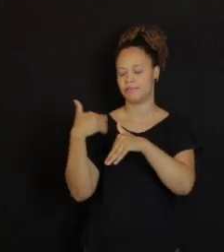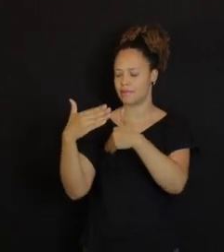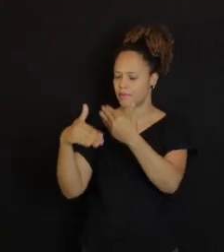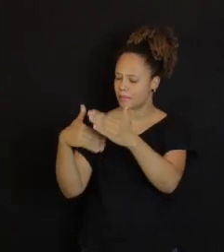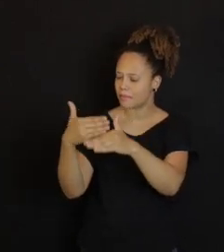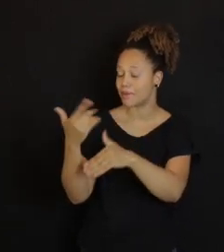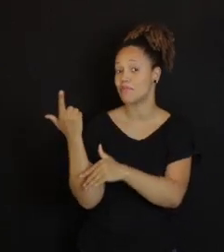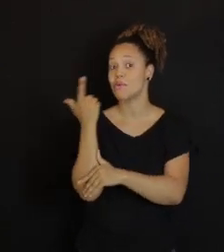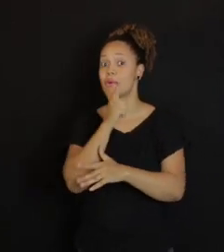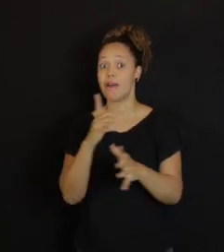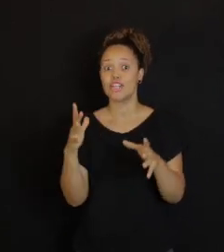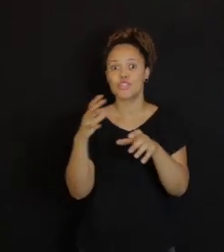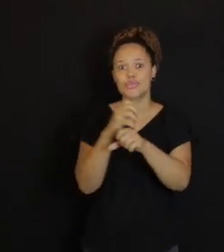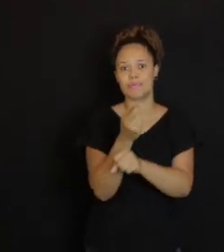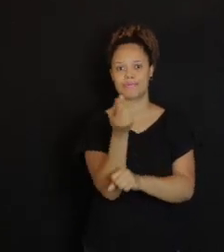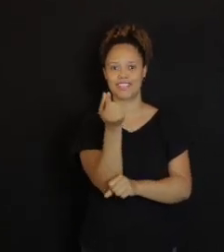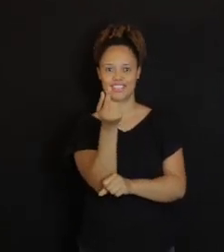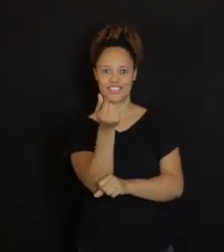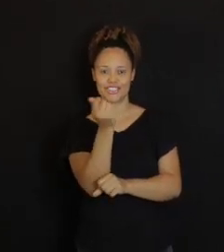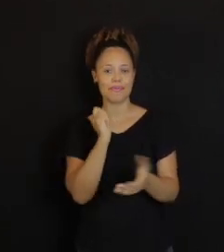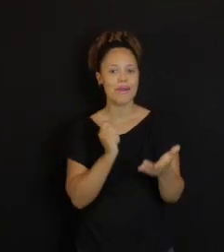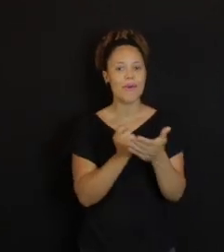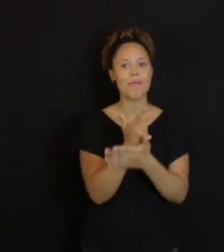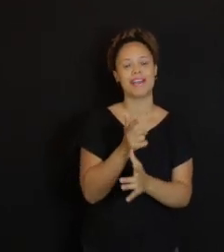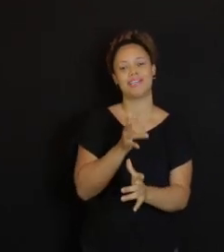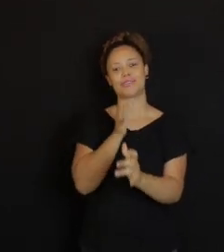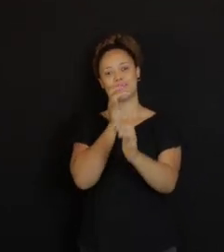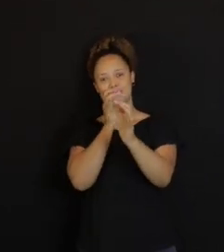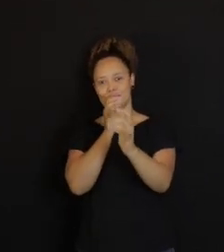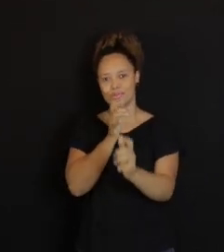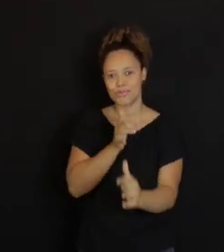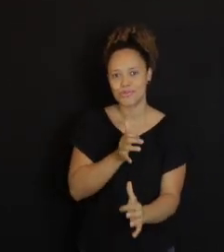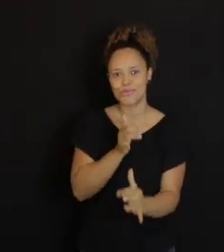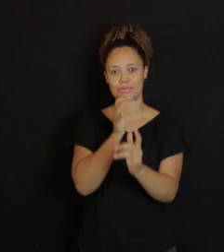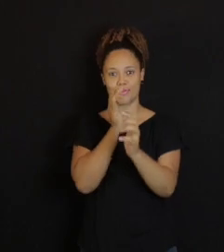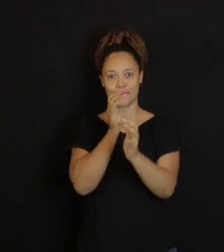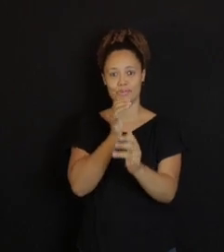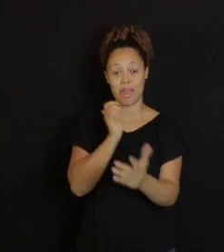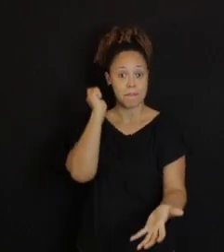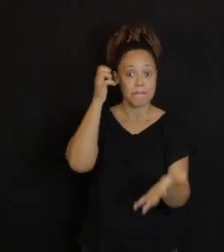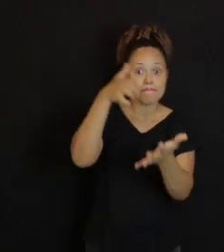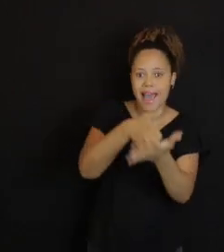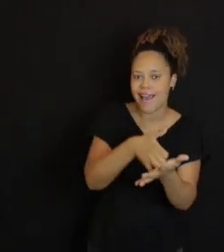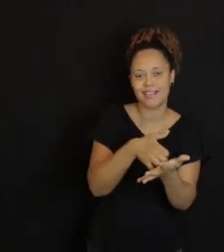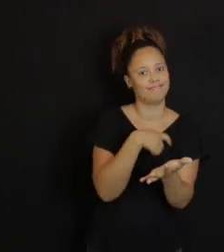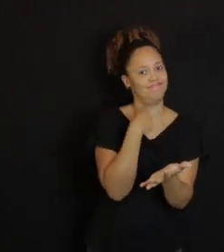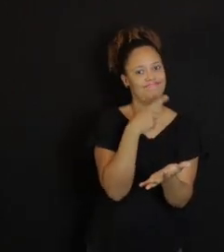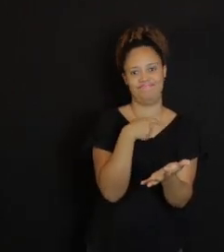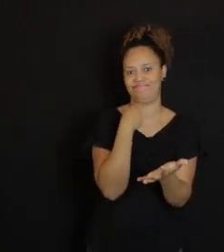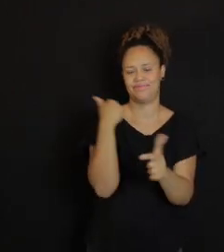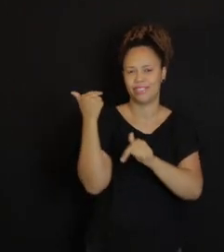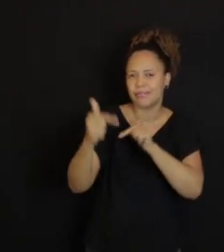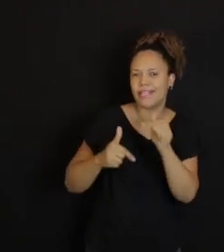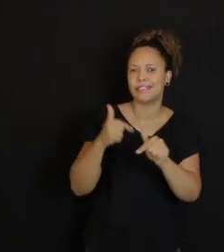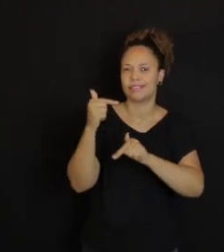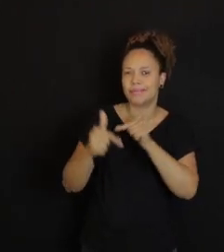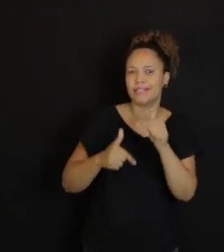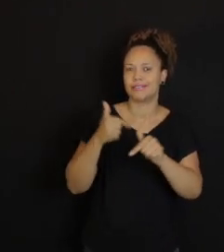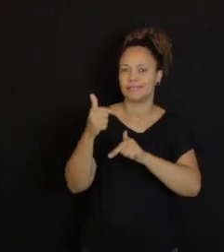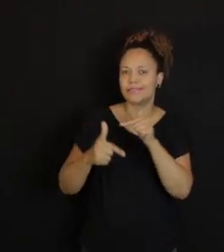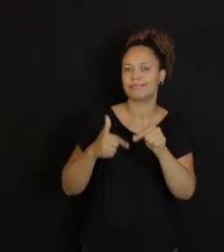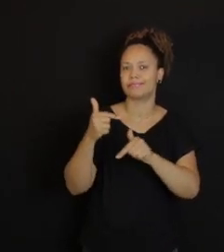o dinheiro para dar de entrada num saxofone, que não era comprar vista, eu trabalhei muito tempo para